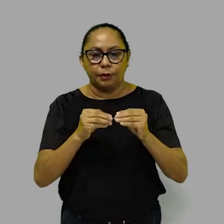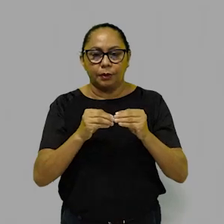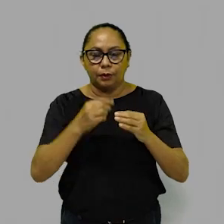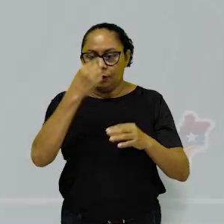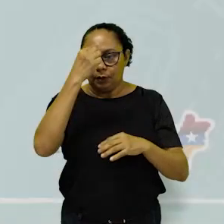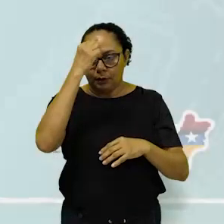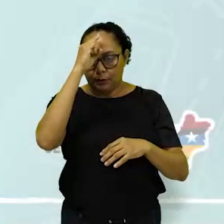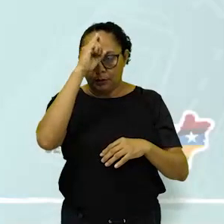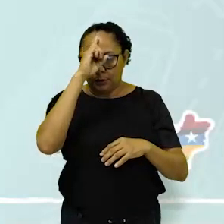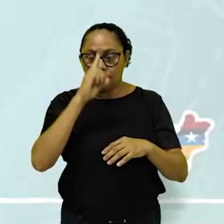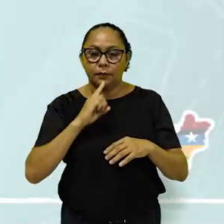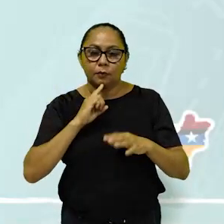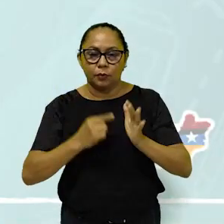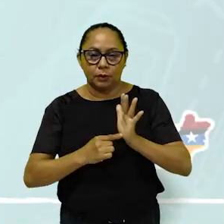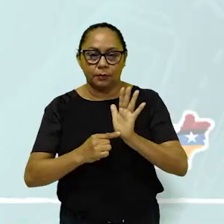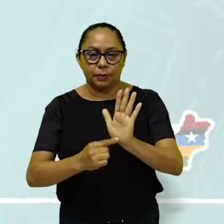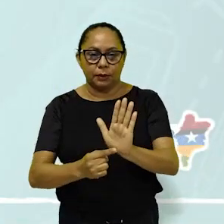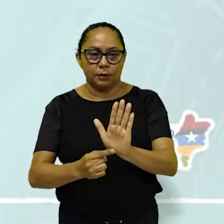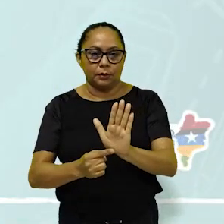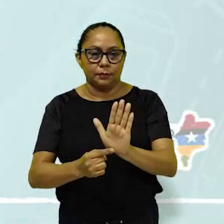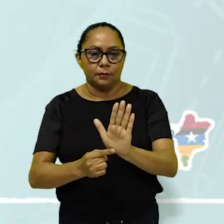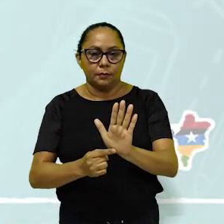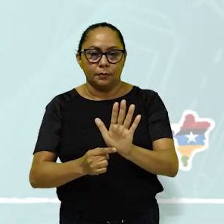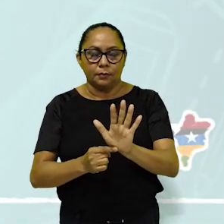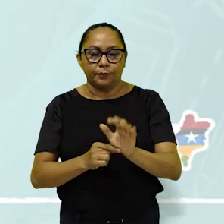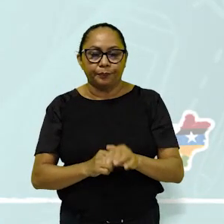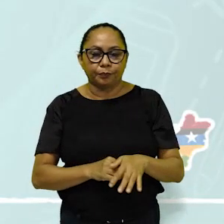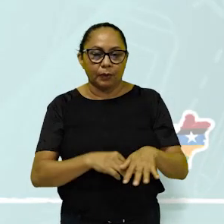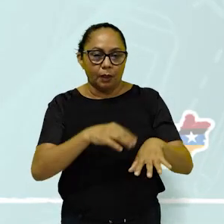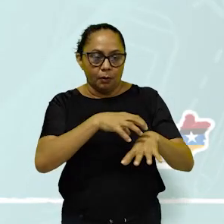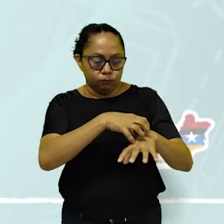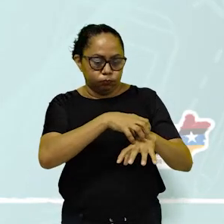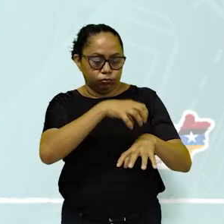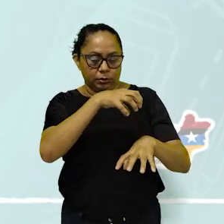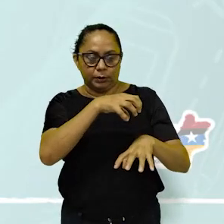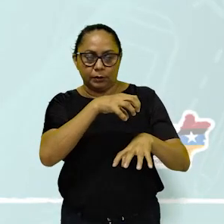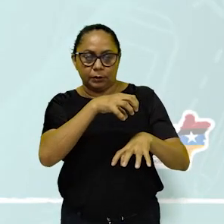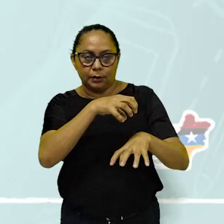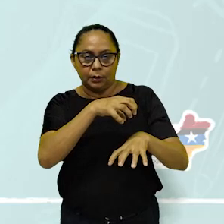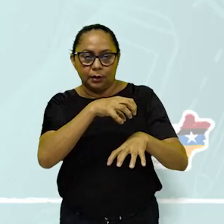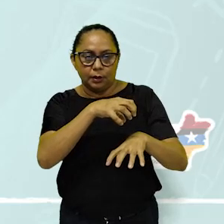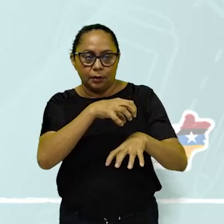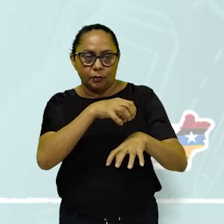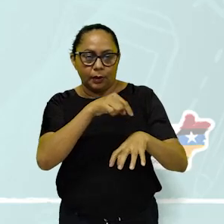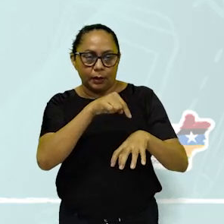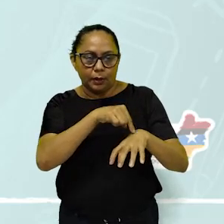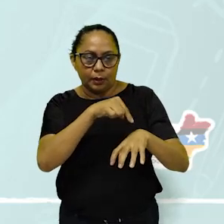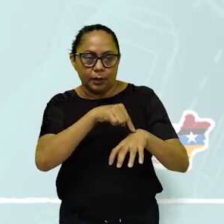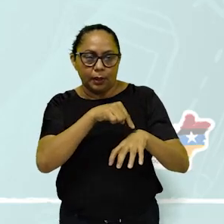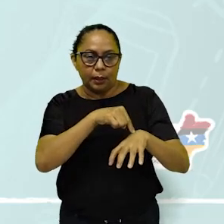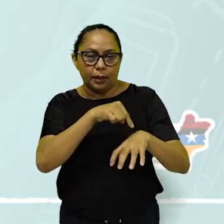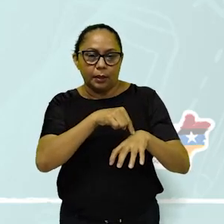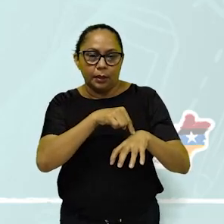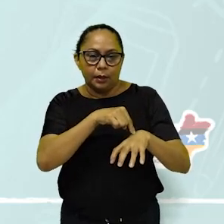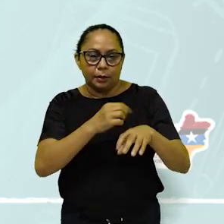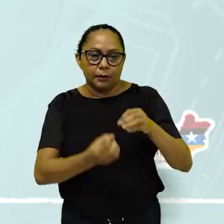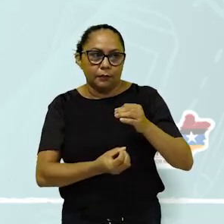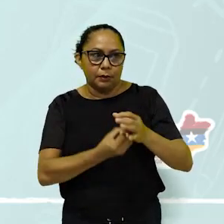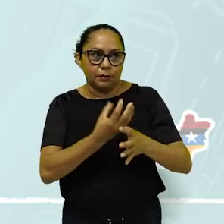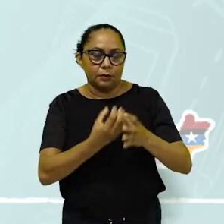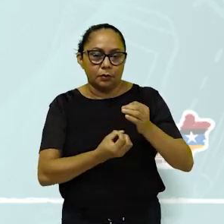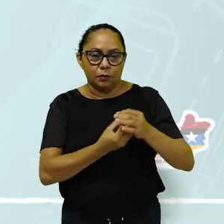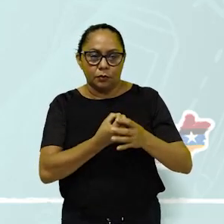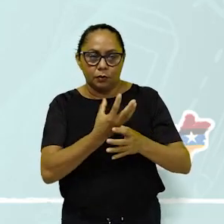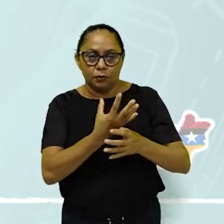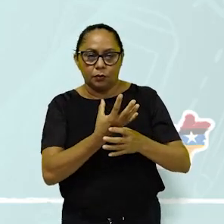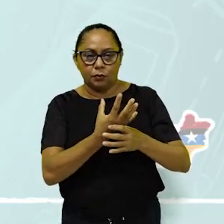vocês aqui, ó. Com a lesão celular, vai fazer com que produza uma substância que é